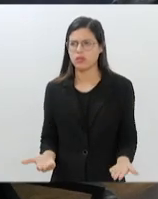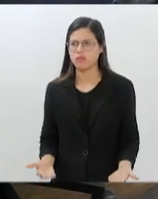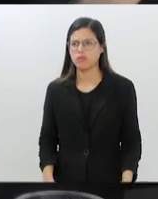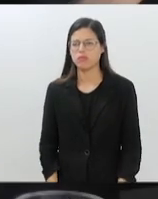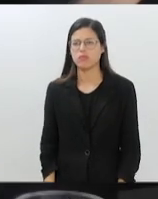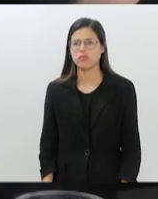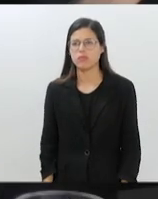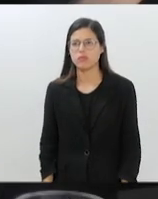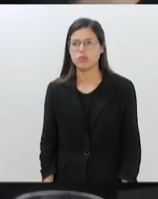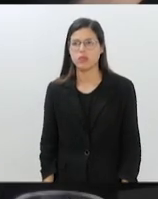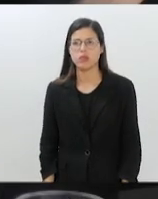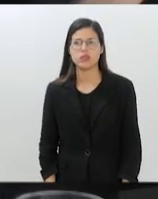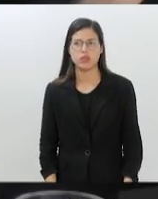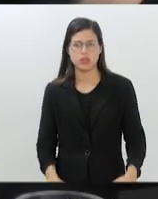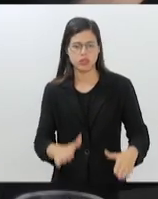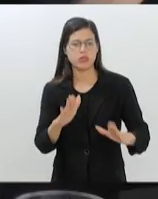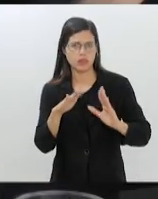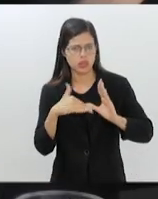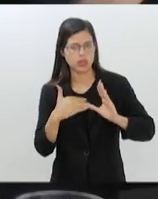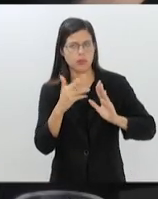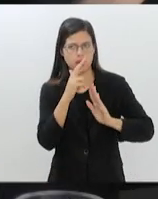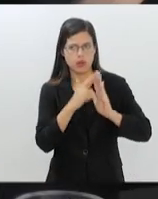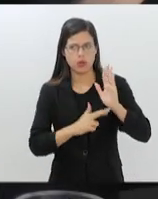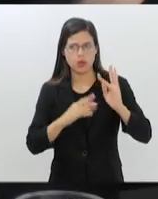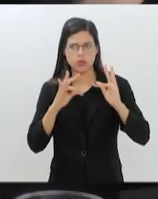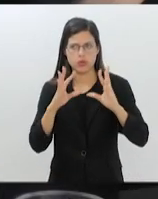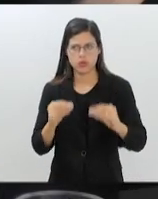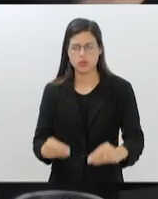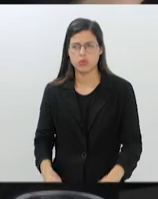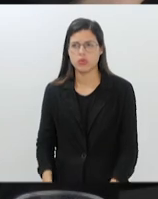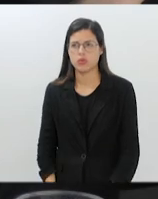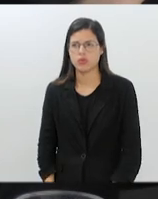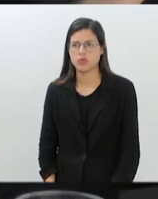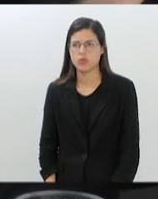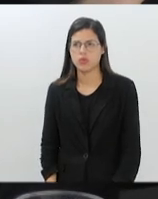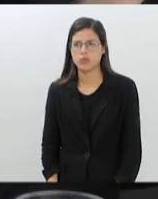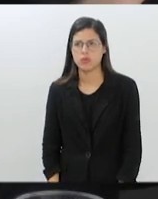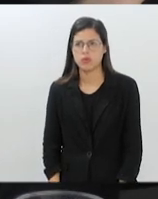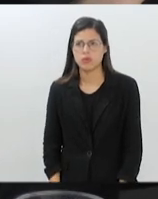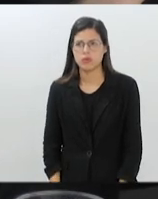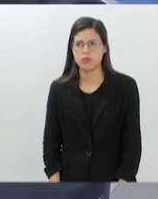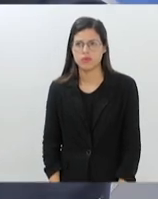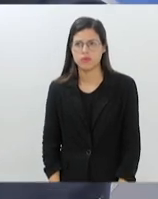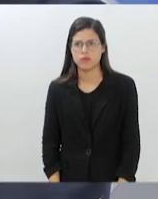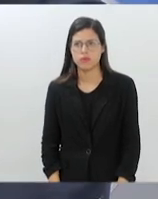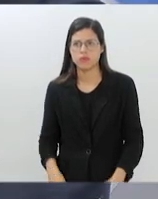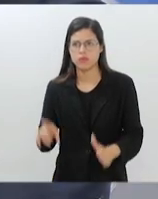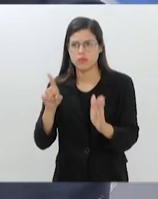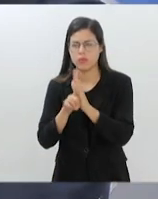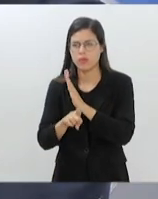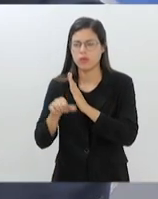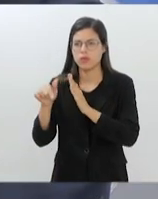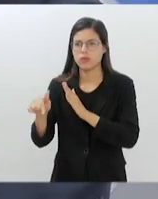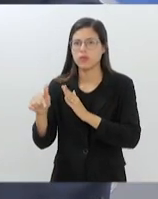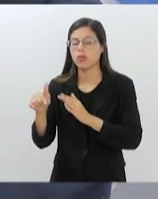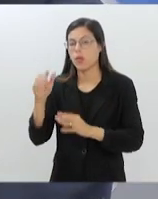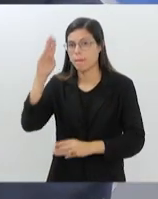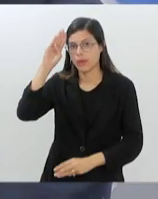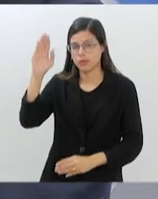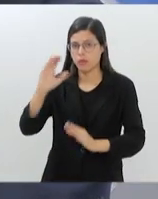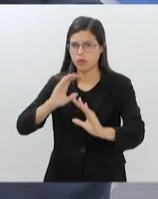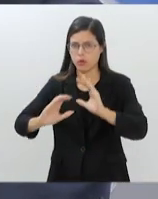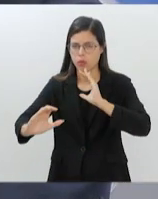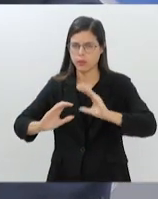recebe relatório de tudo numa boa eu tô perguntando a 01 da comunicação da Sedai que gastou